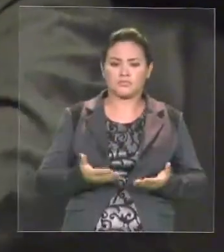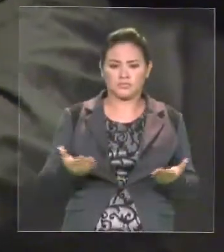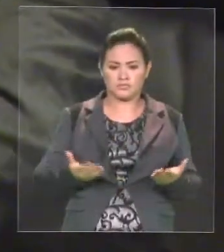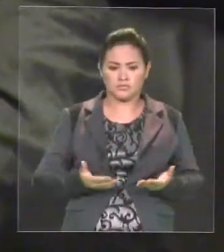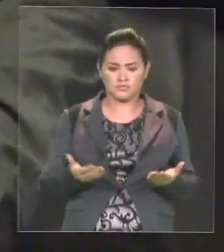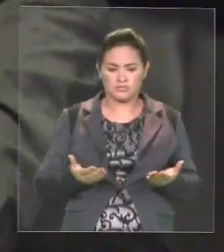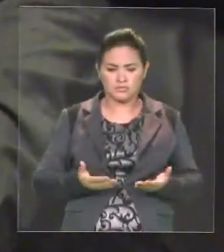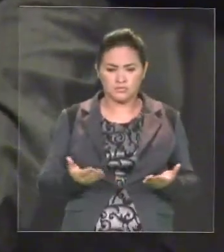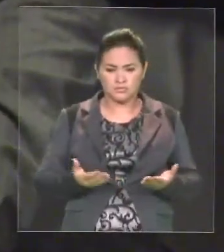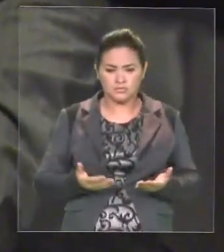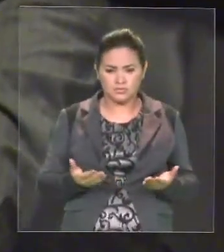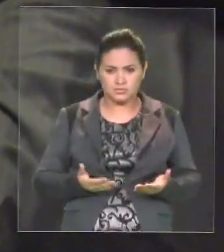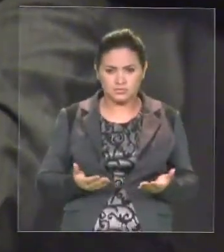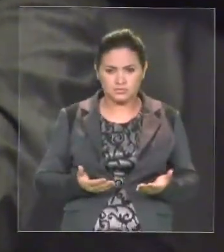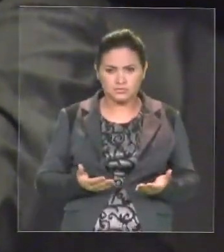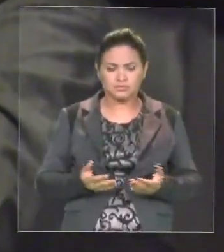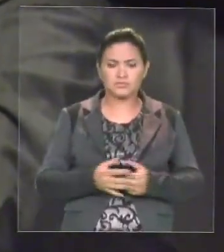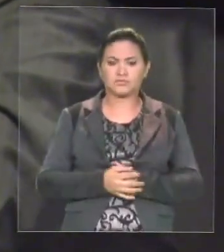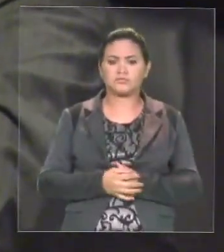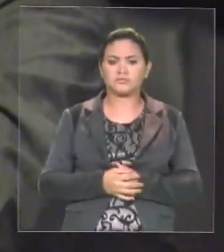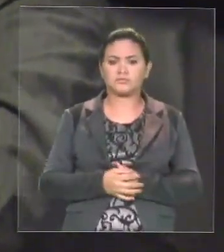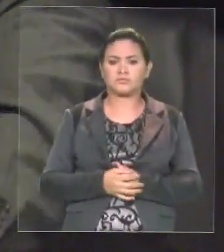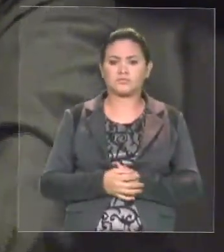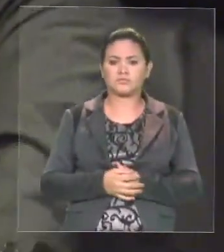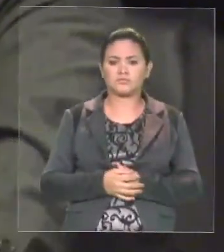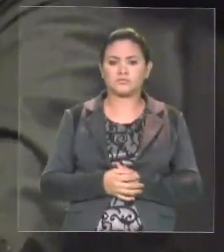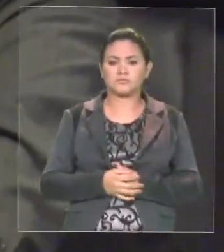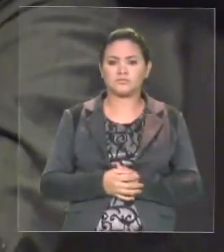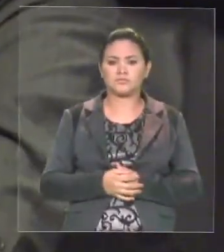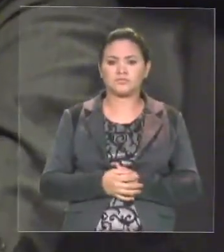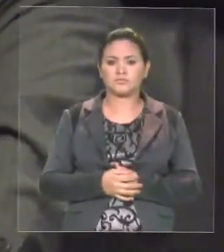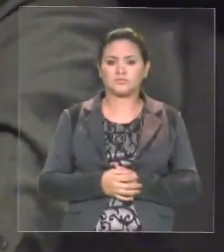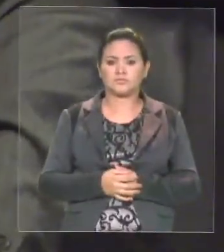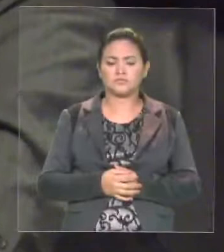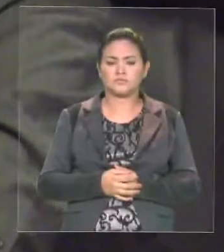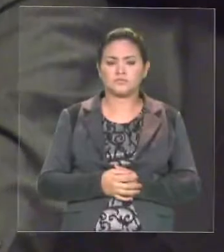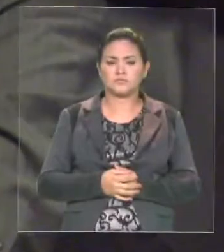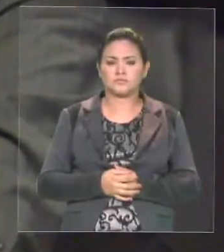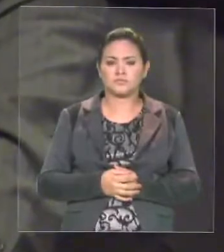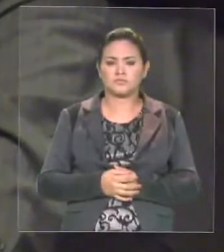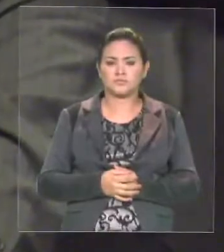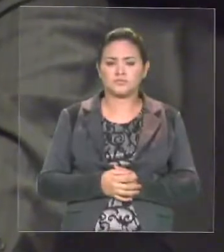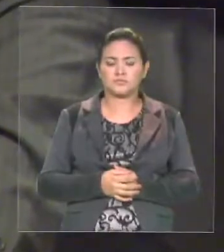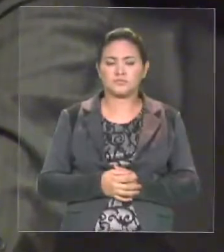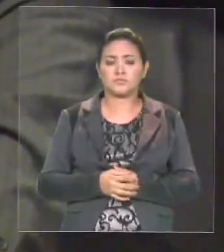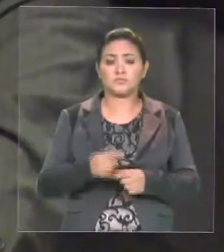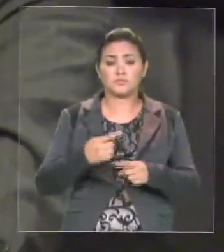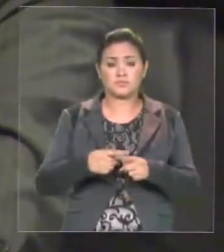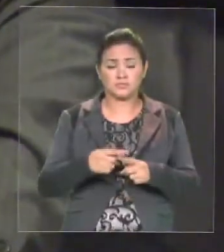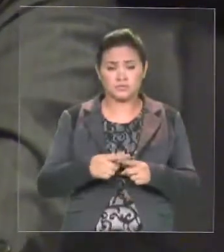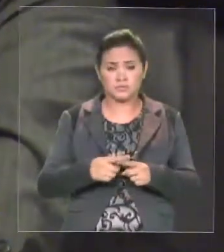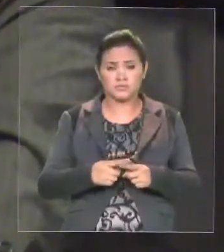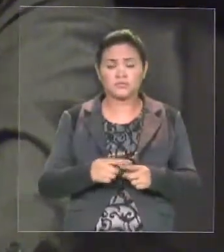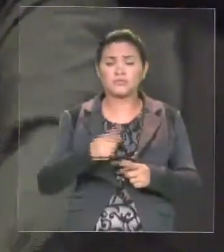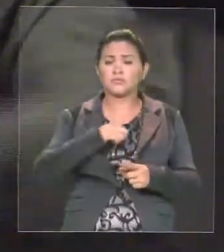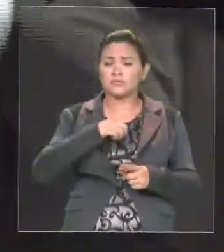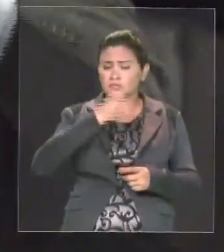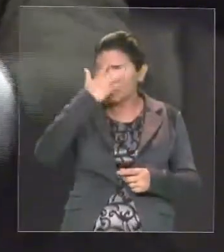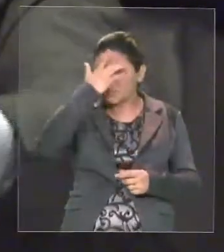atender essas pessoas que têm hoje a sua sobrevivência através do seu